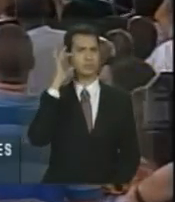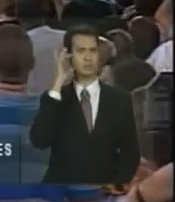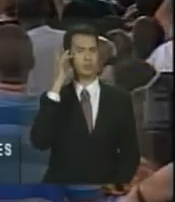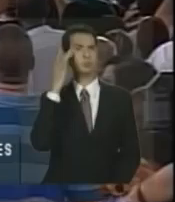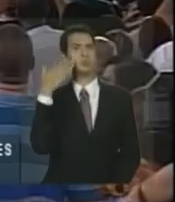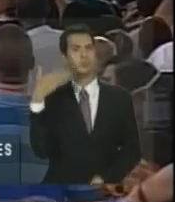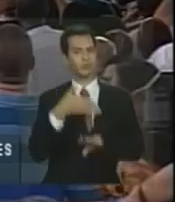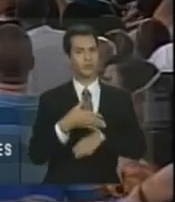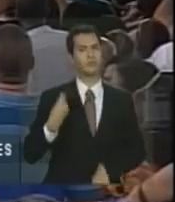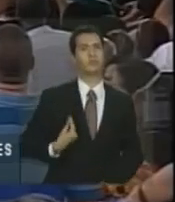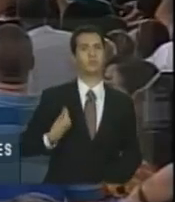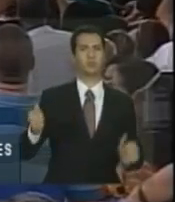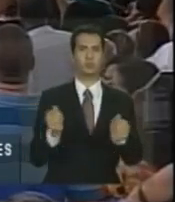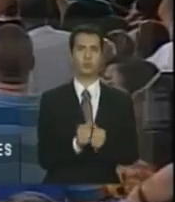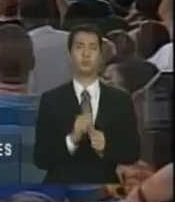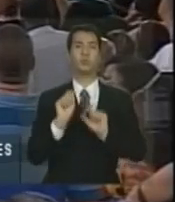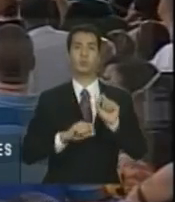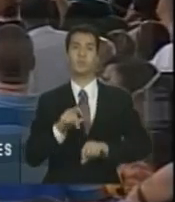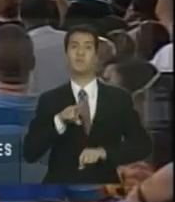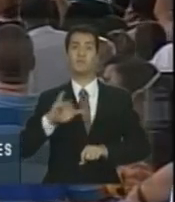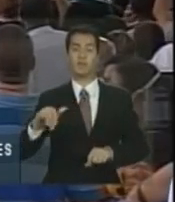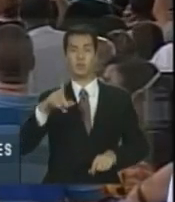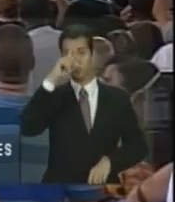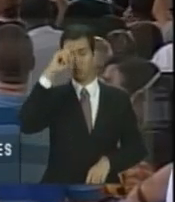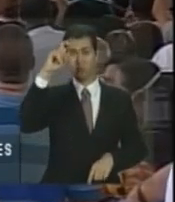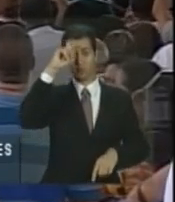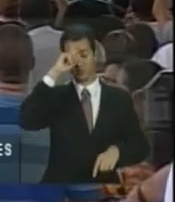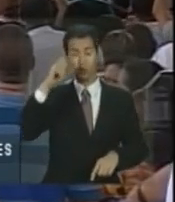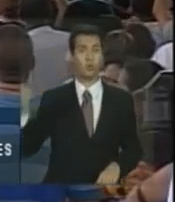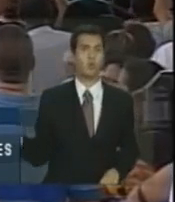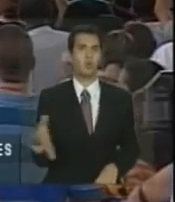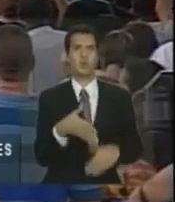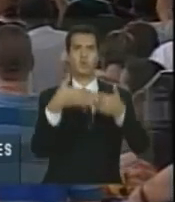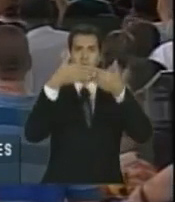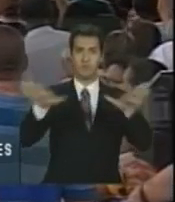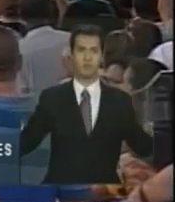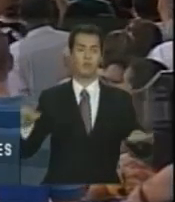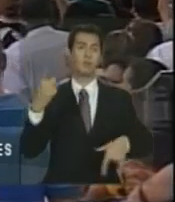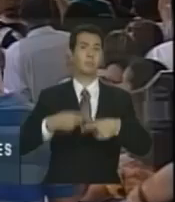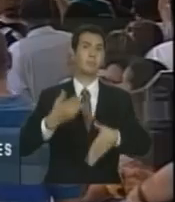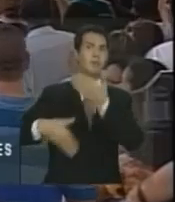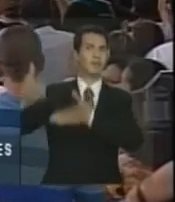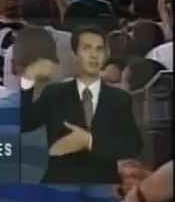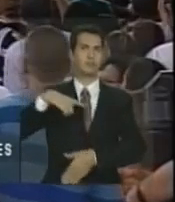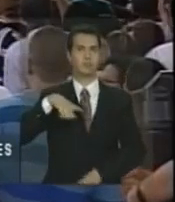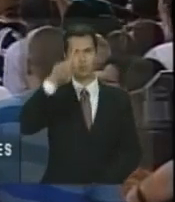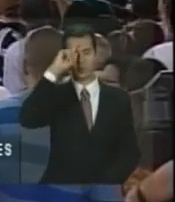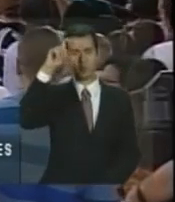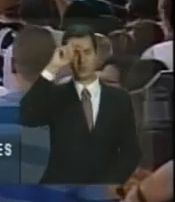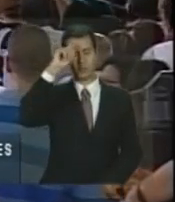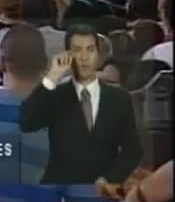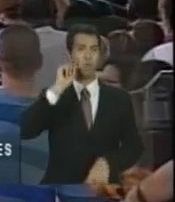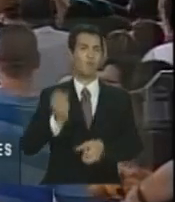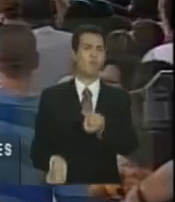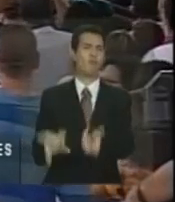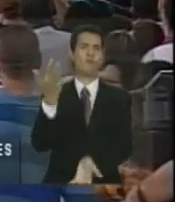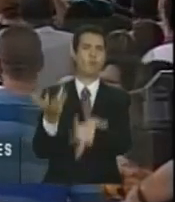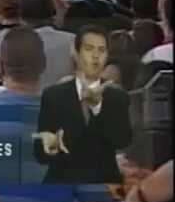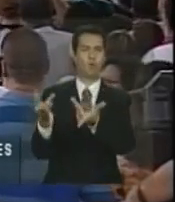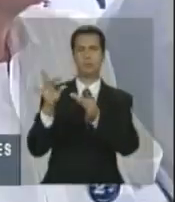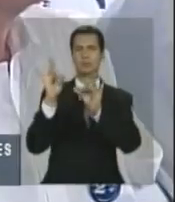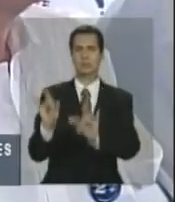mais modernos do Brasil, totalmente recuperado, modernizado, que havia pegado fogo, e que ele me ligou no dia que pegou fogo e